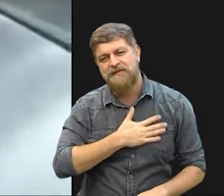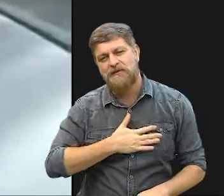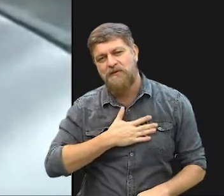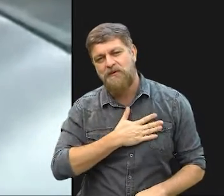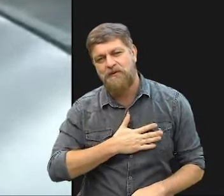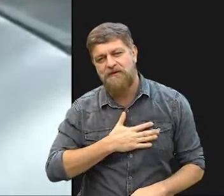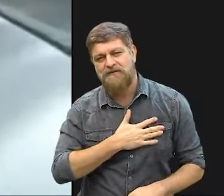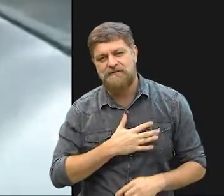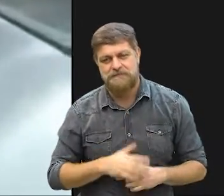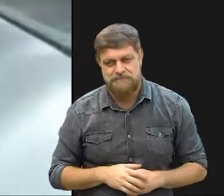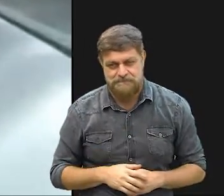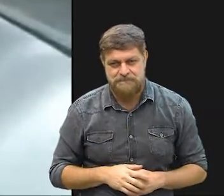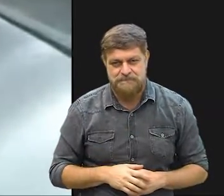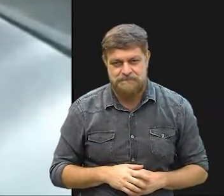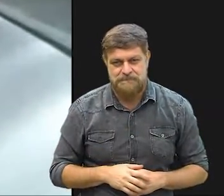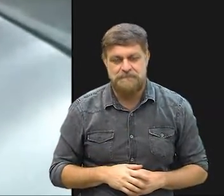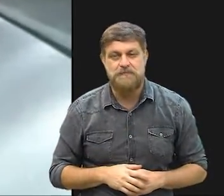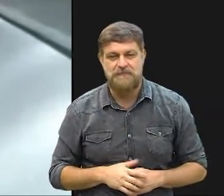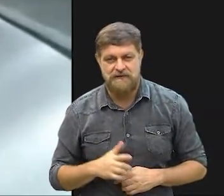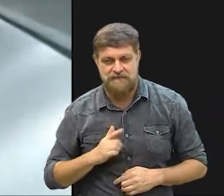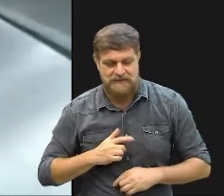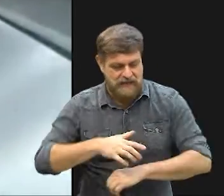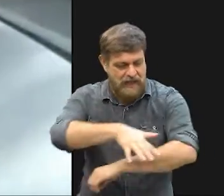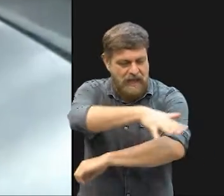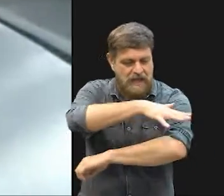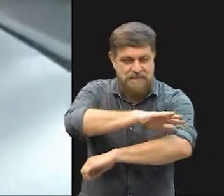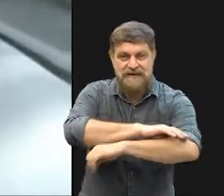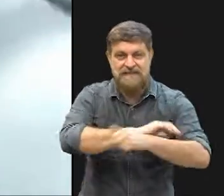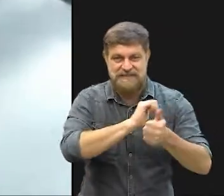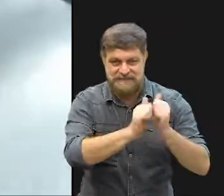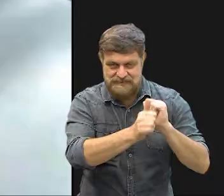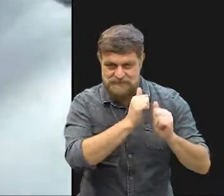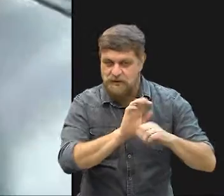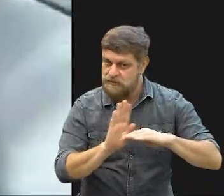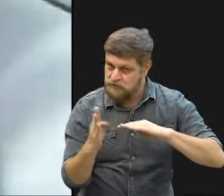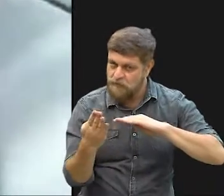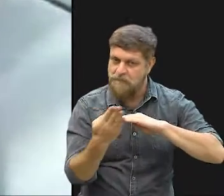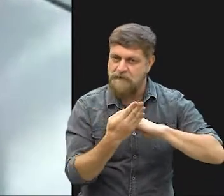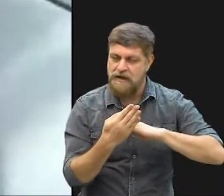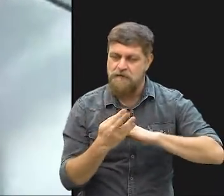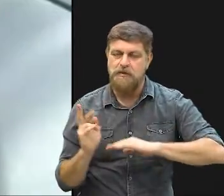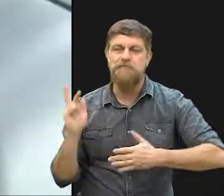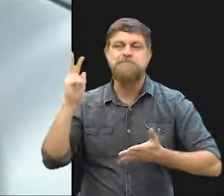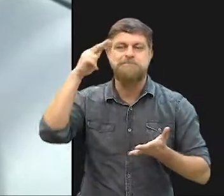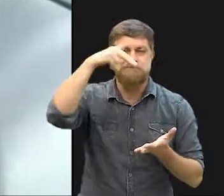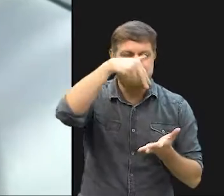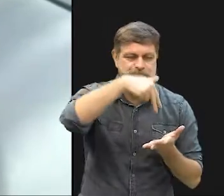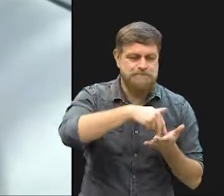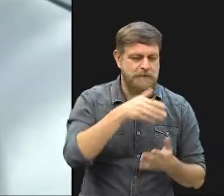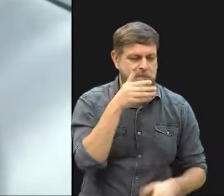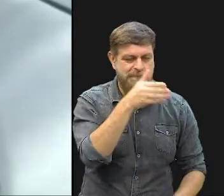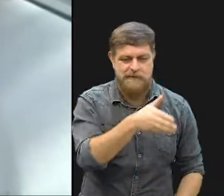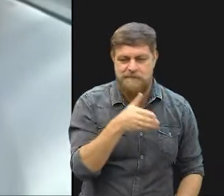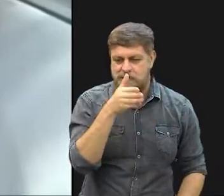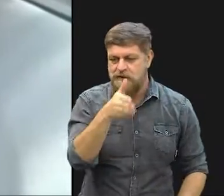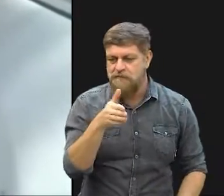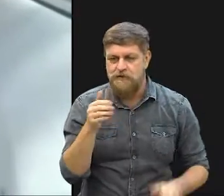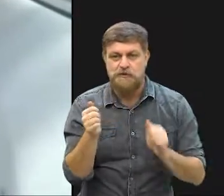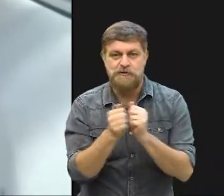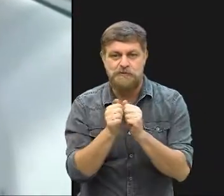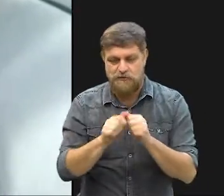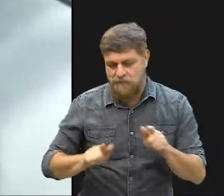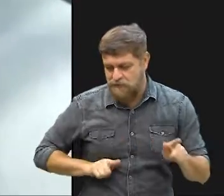bairro, fui muito nas praças de esporte que tem lá no bairro, assim, sempre saía para jogar com os